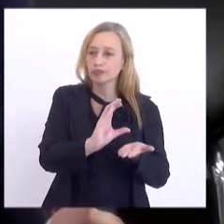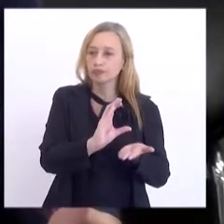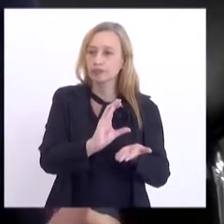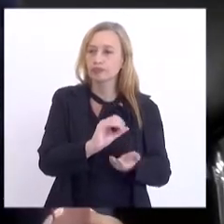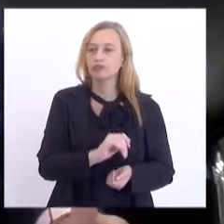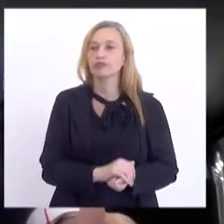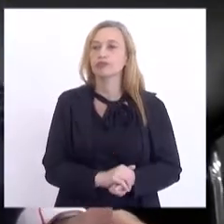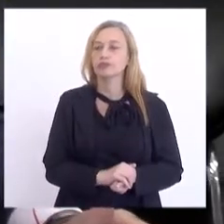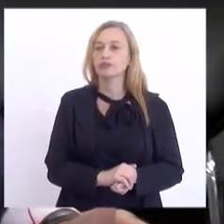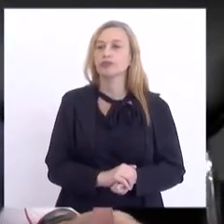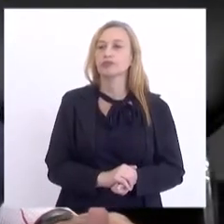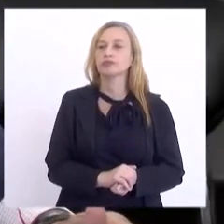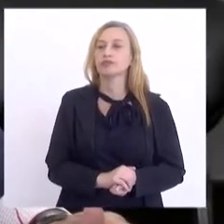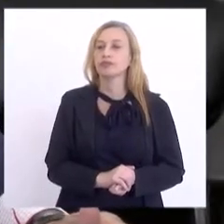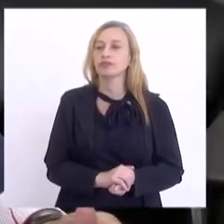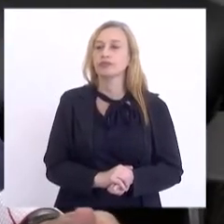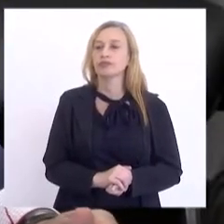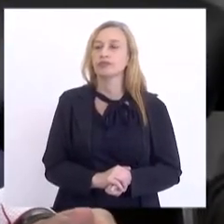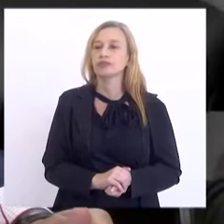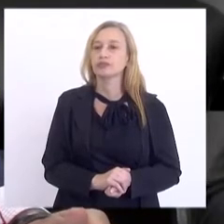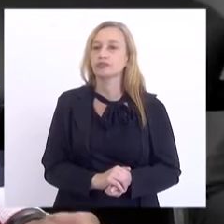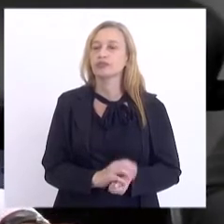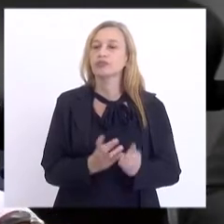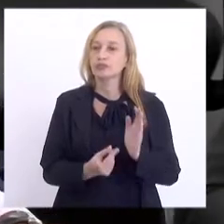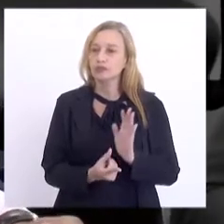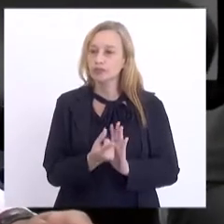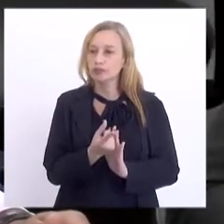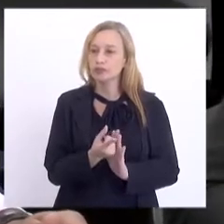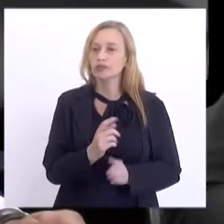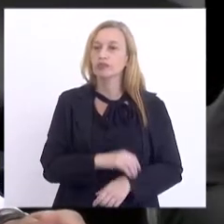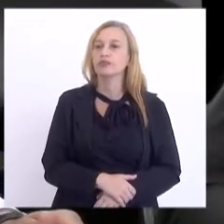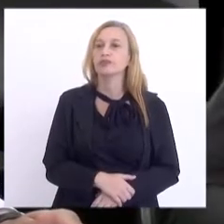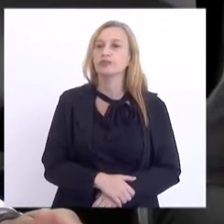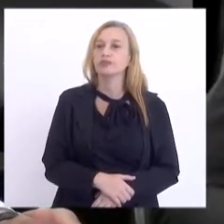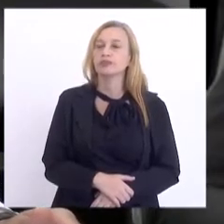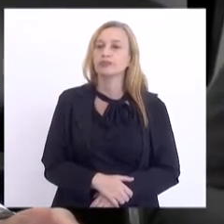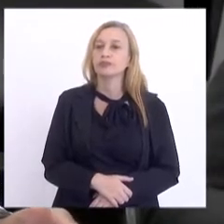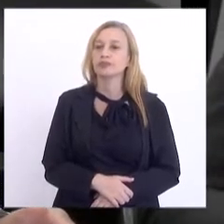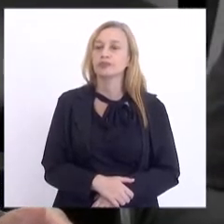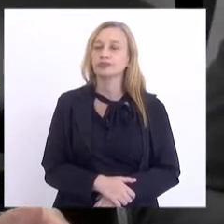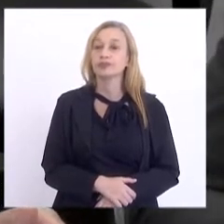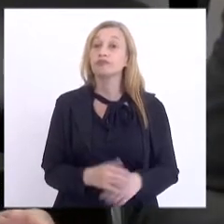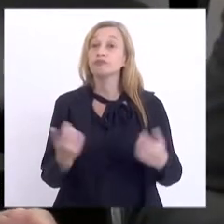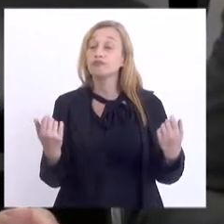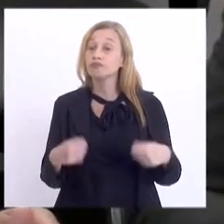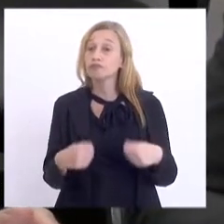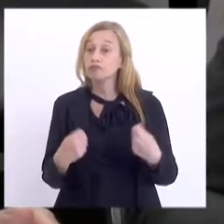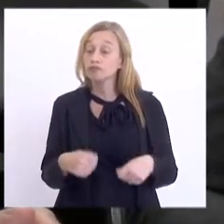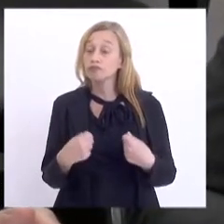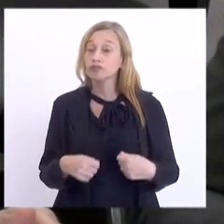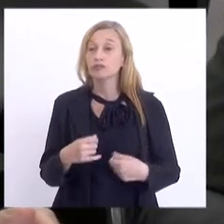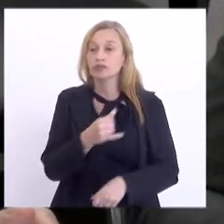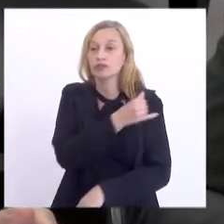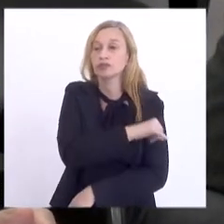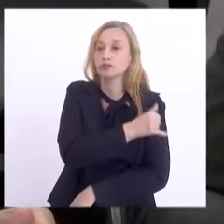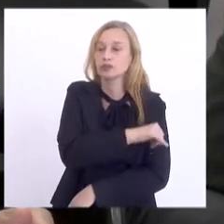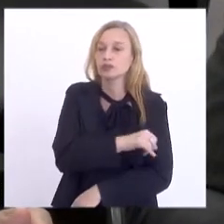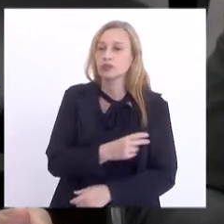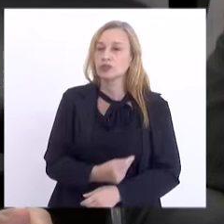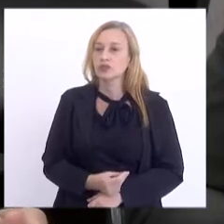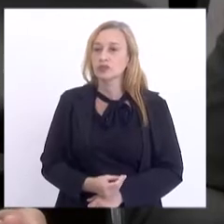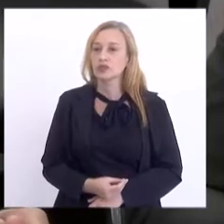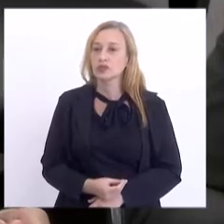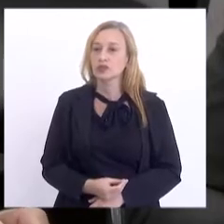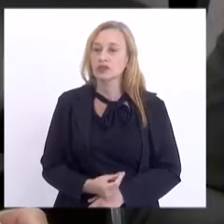que viviam da concessão de saneamento e com isso com a necessidade do Rio de